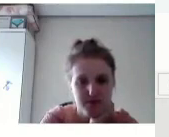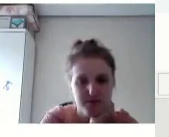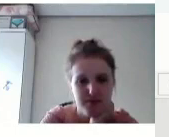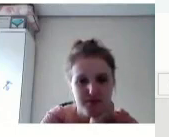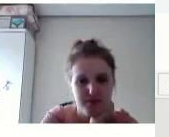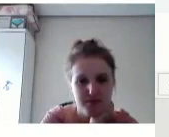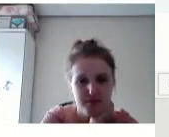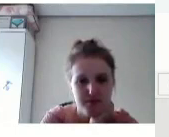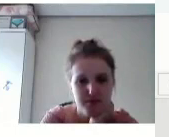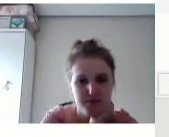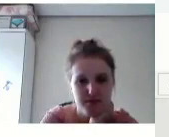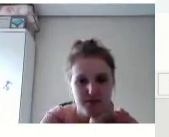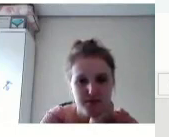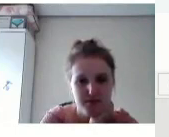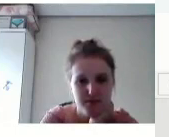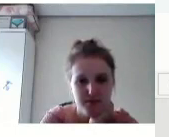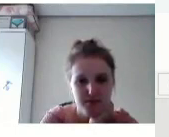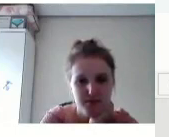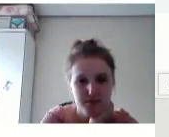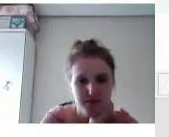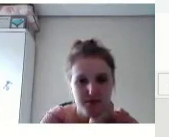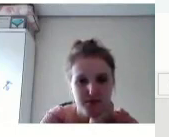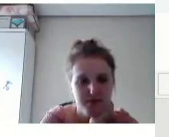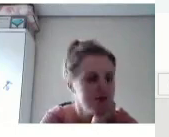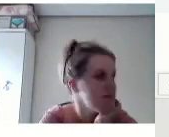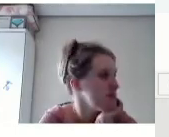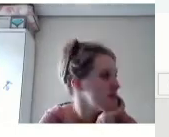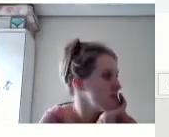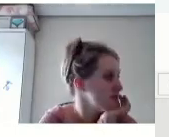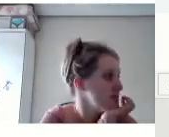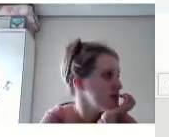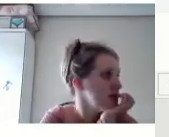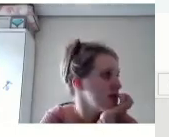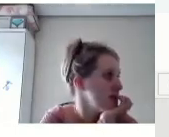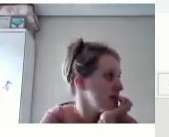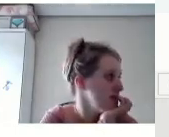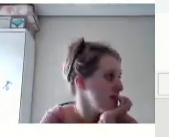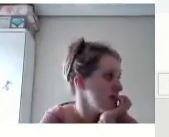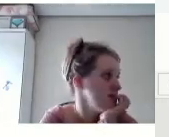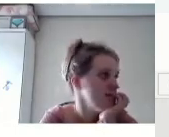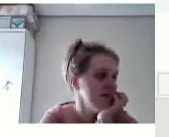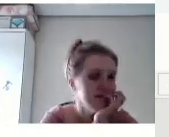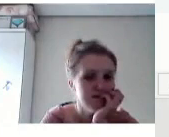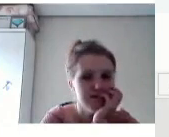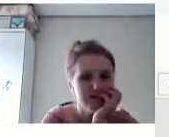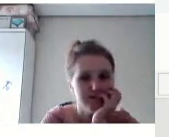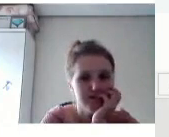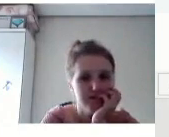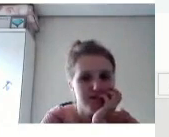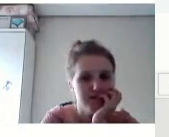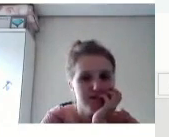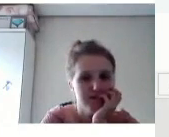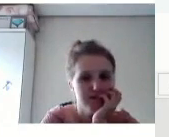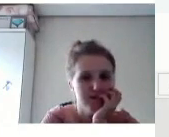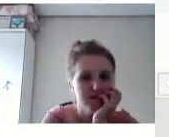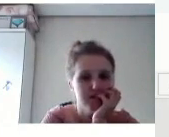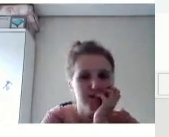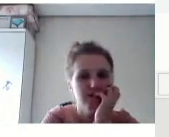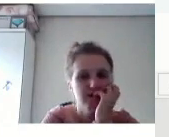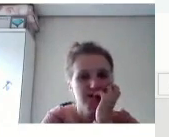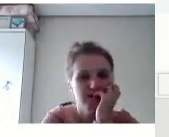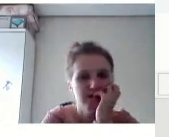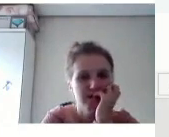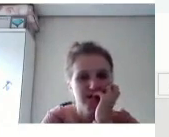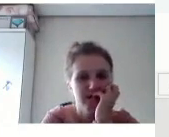né? Onde psi ponto é derivada temporal, como a gente mostrou no caso geral ali, né? Ela vai ter esta forma aqui, né? Se vocês olharem, né, é complicada,